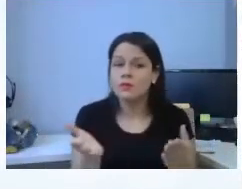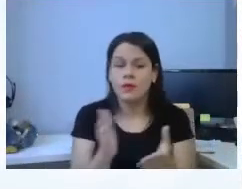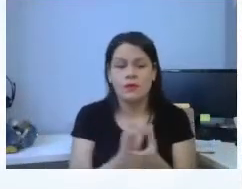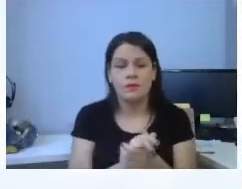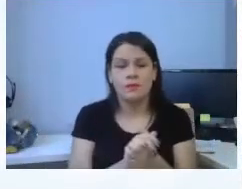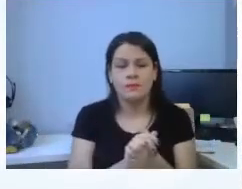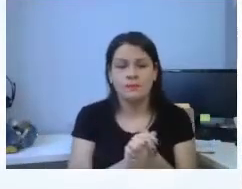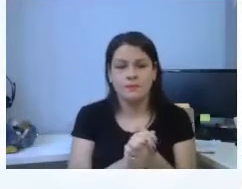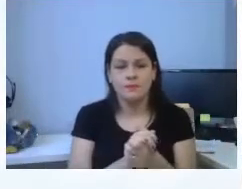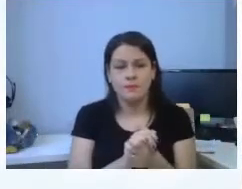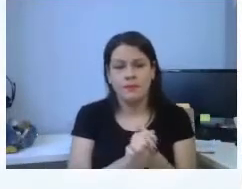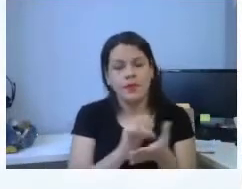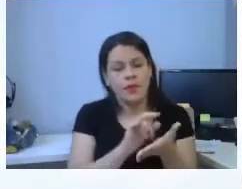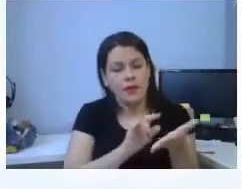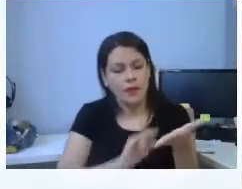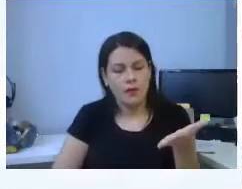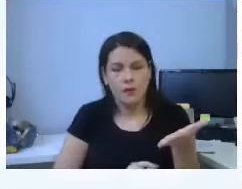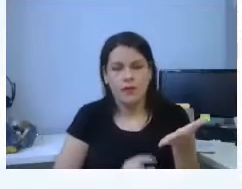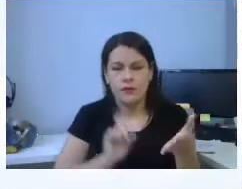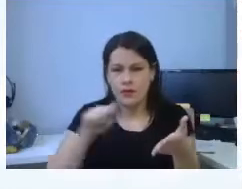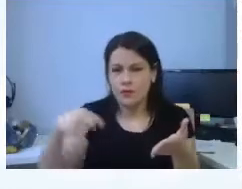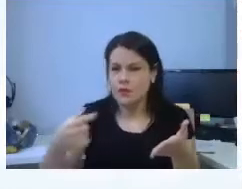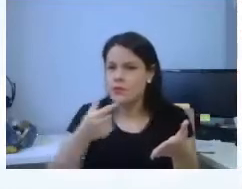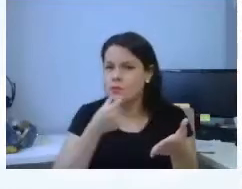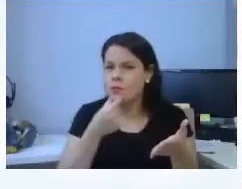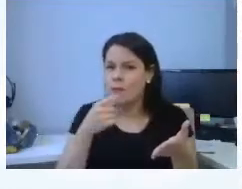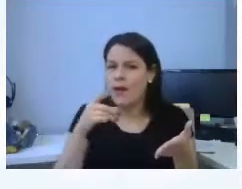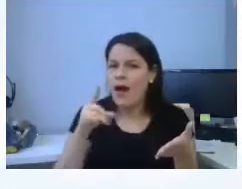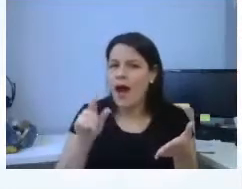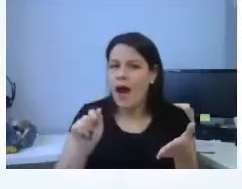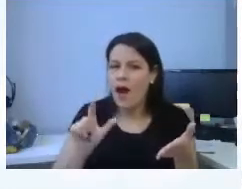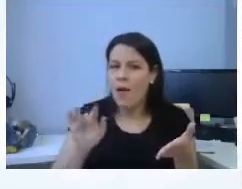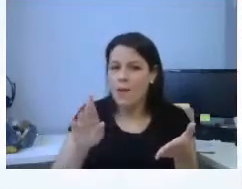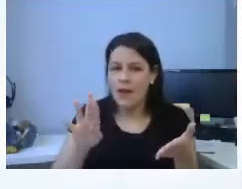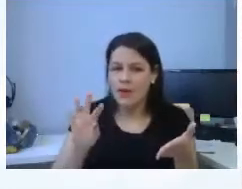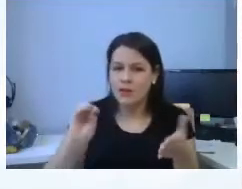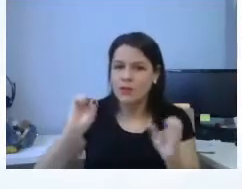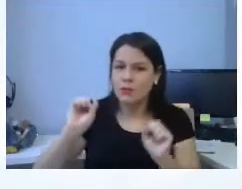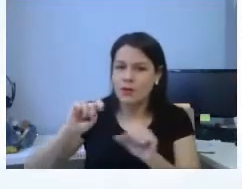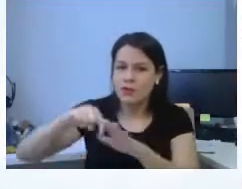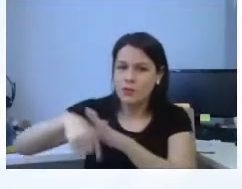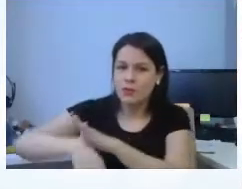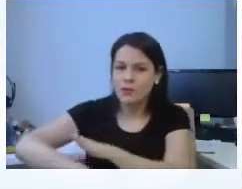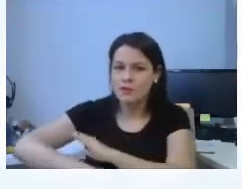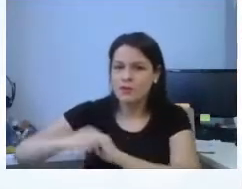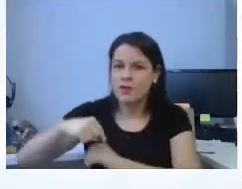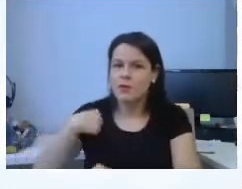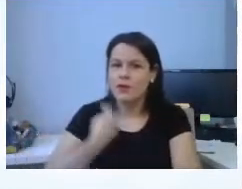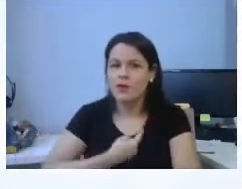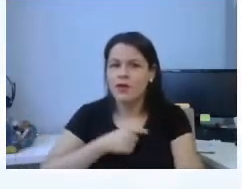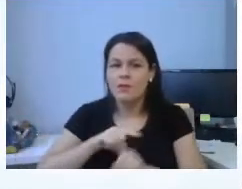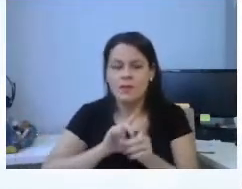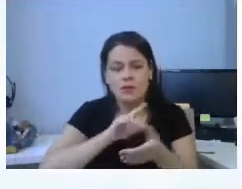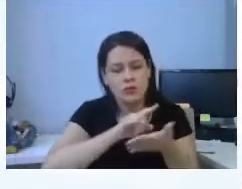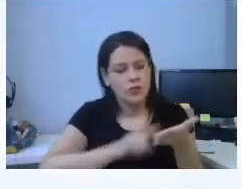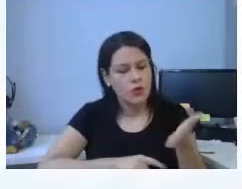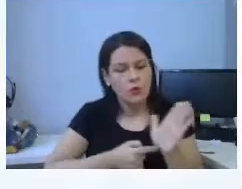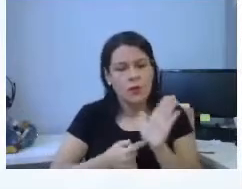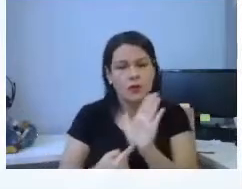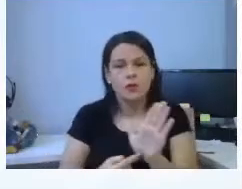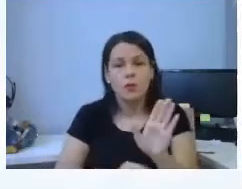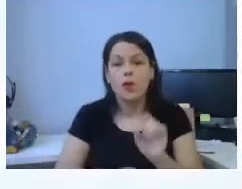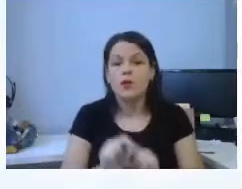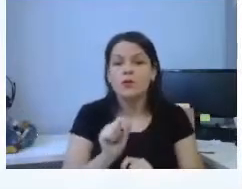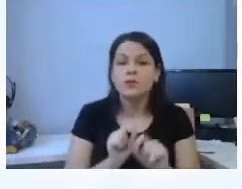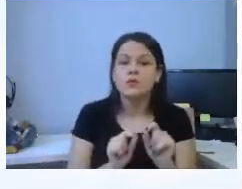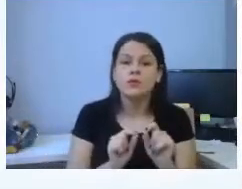que a nota técnica, doutor Alberto depois pode enfatizar mais para nós, né? É que a nota técnica do Ministério